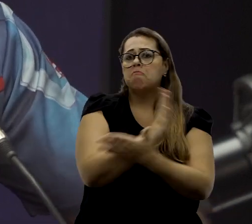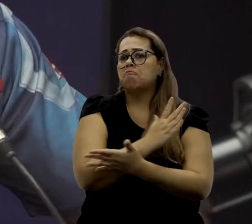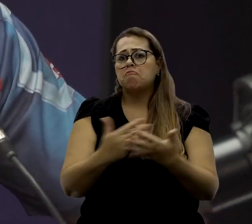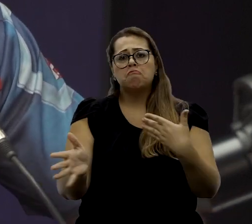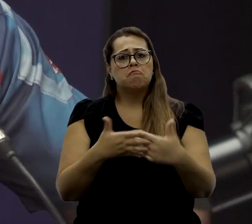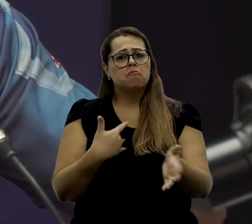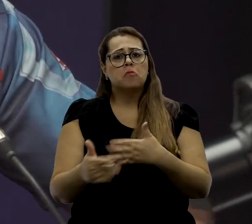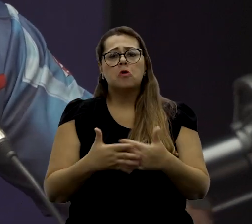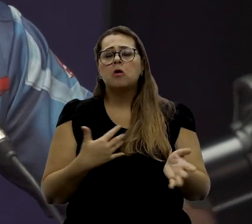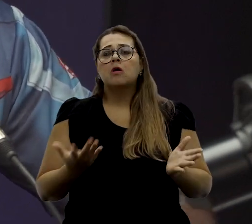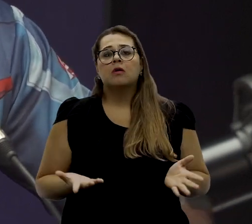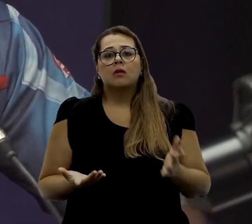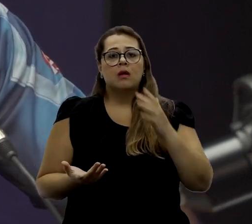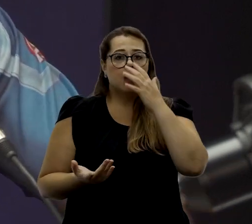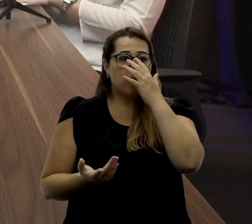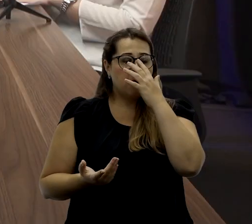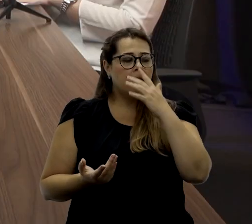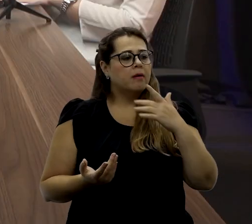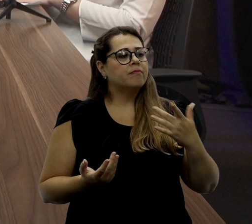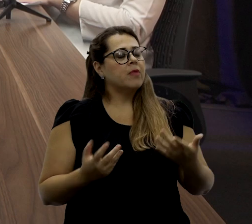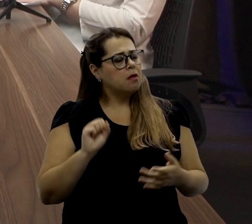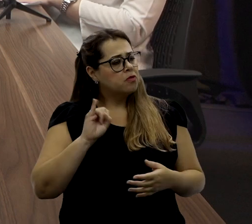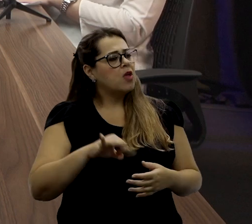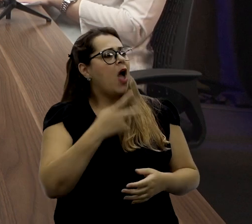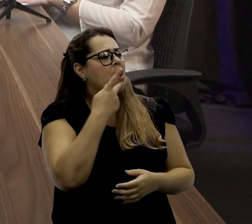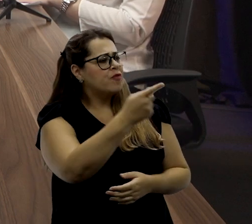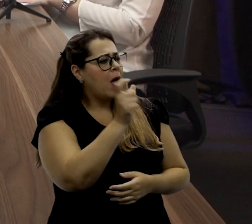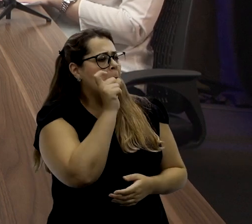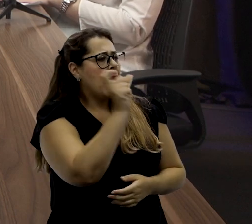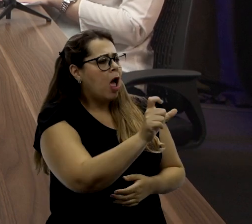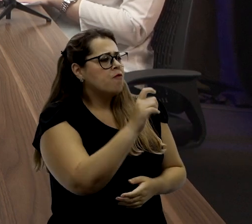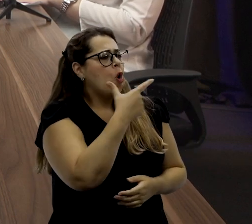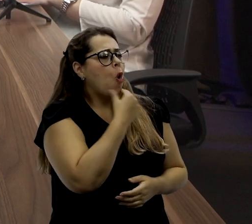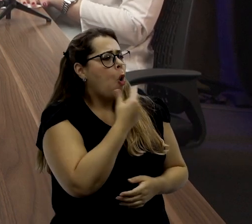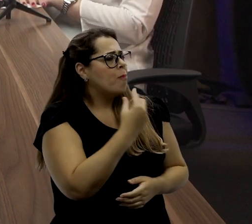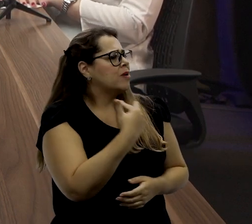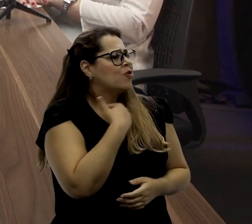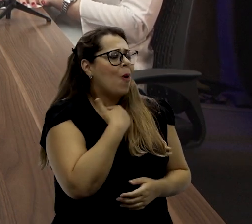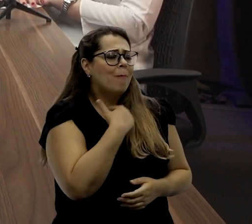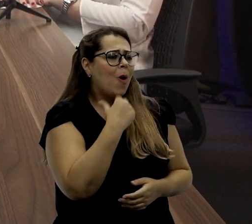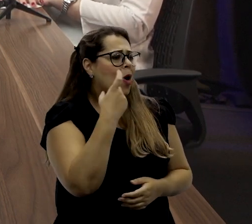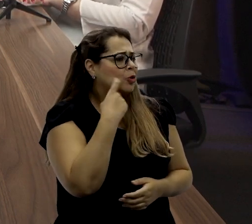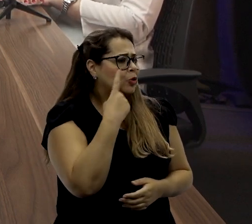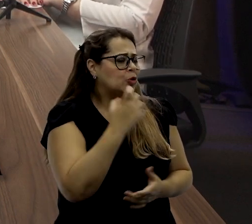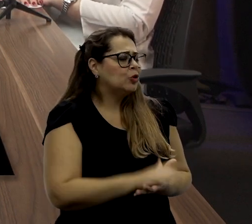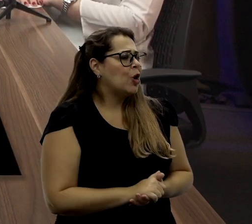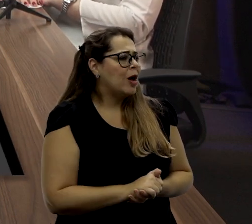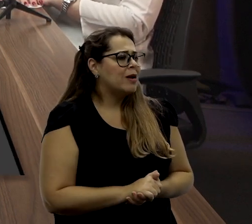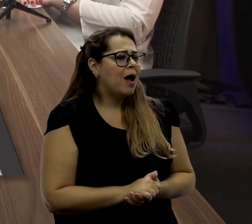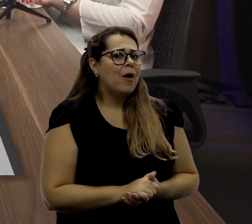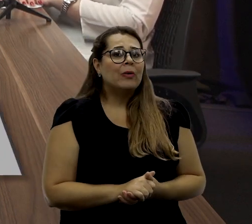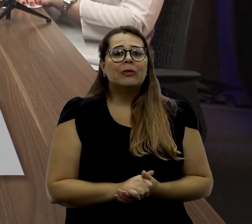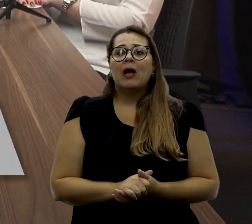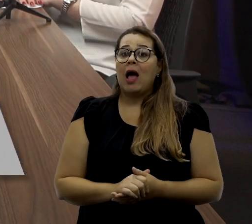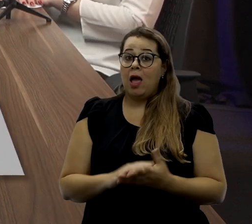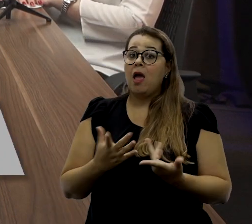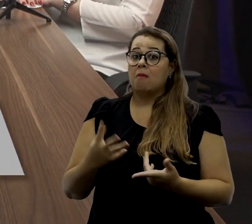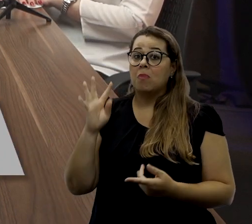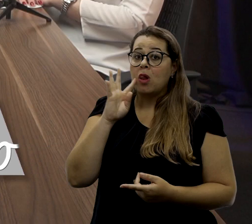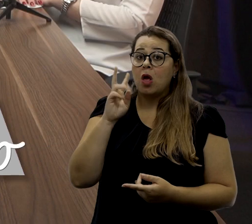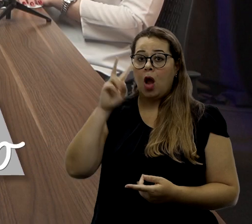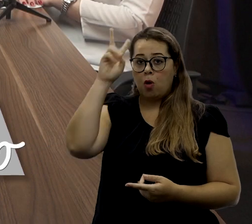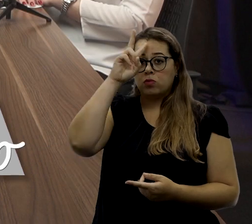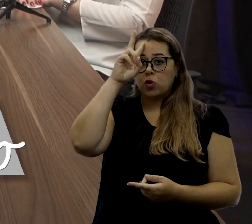chora. E mulheres. A gente foi criado também nesse quesito, né, de que homem não pode chorar. Uma história bacana, eu sou instrutor também da Polícia